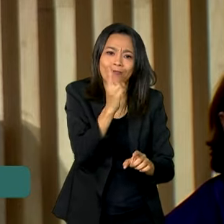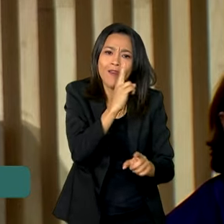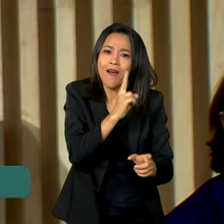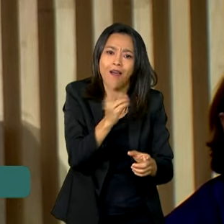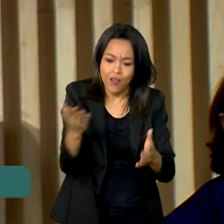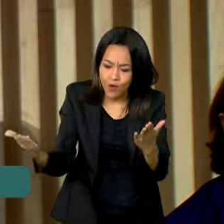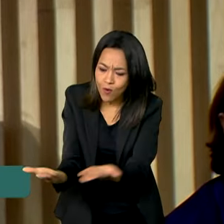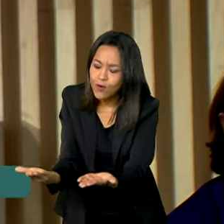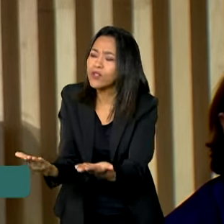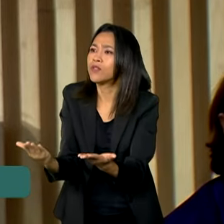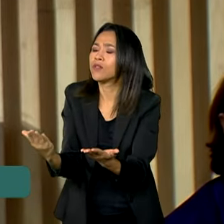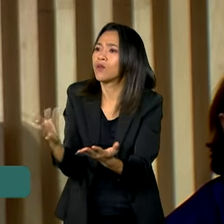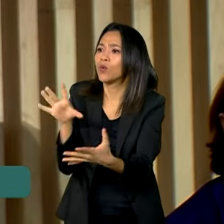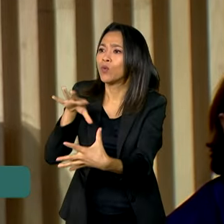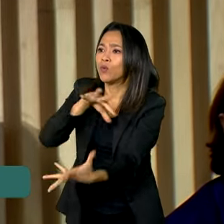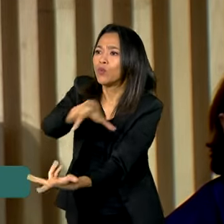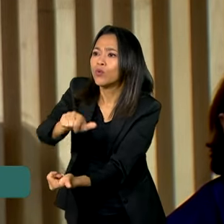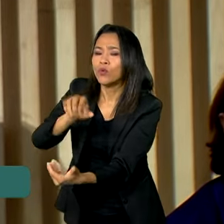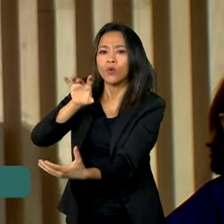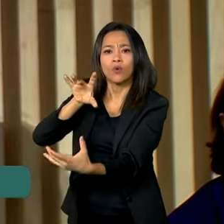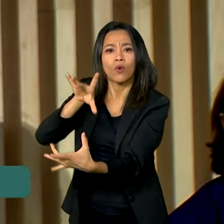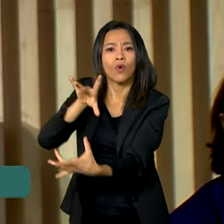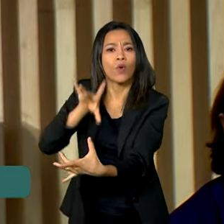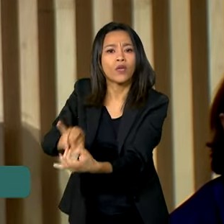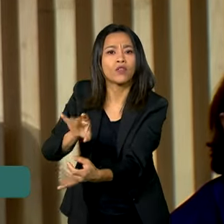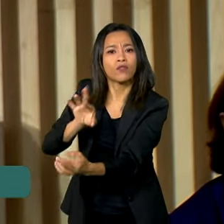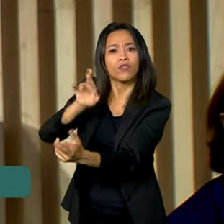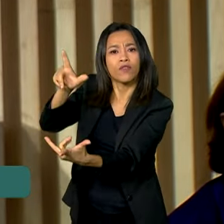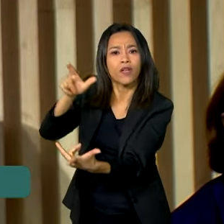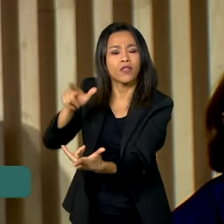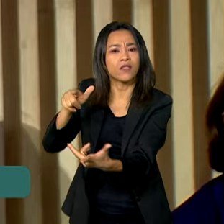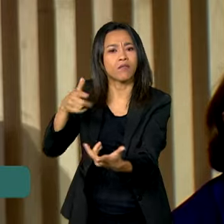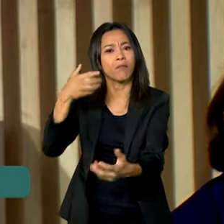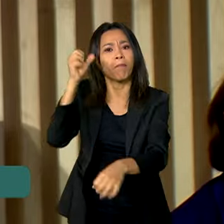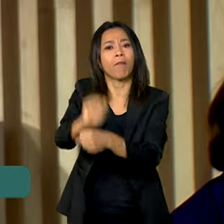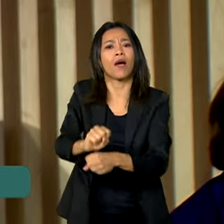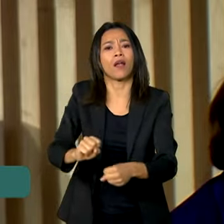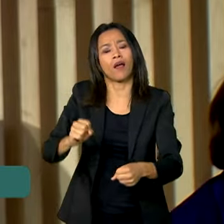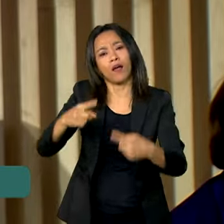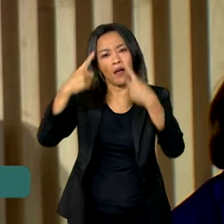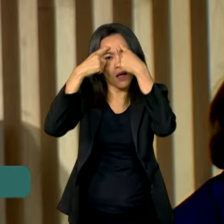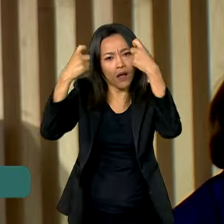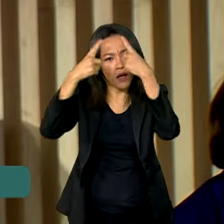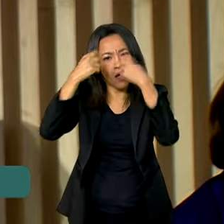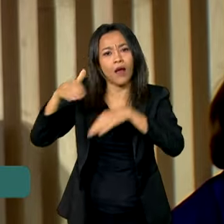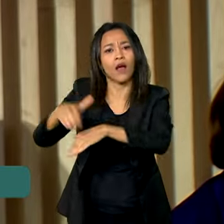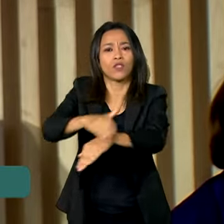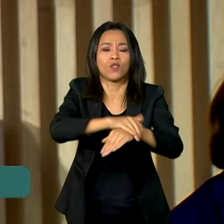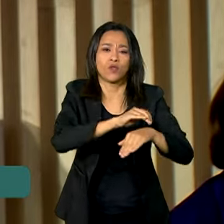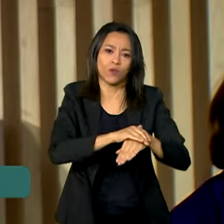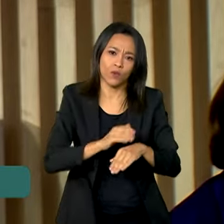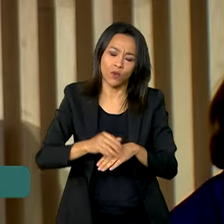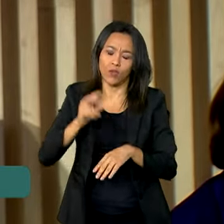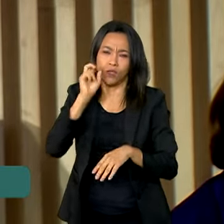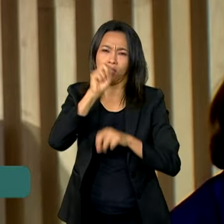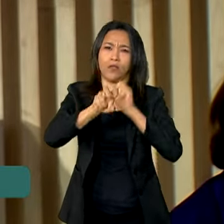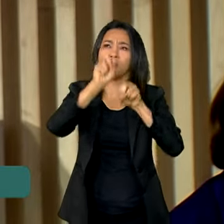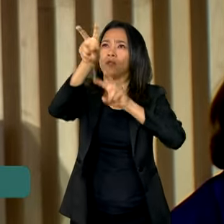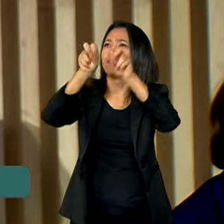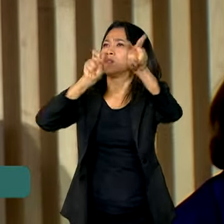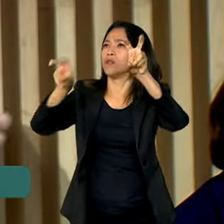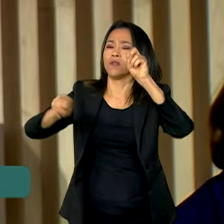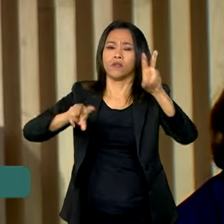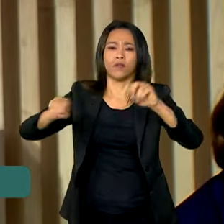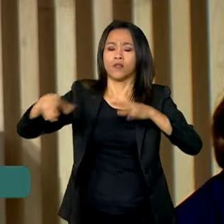que hoje vivemos, em que não se pode parar os atos de violência que se vê em todas as regiões, seja no